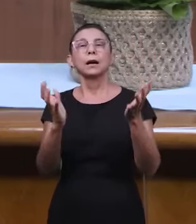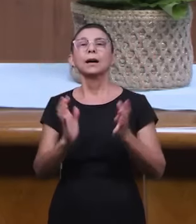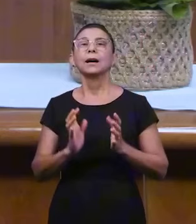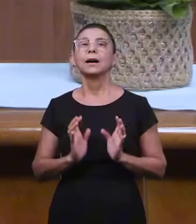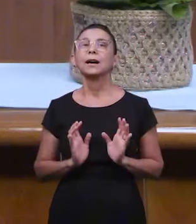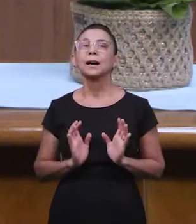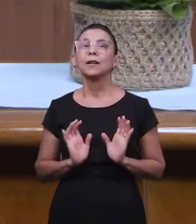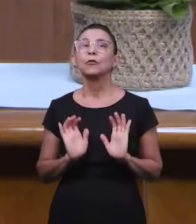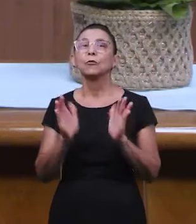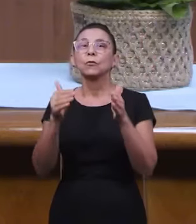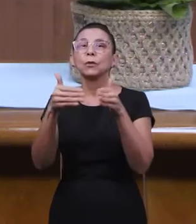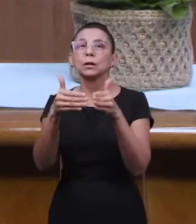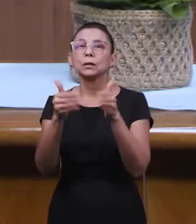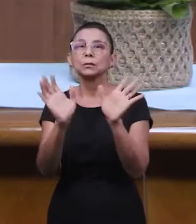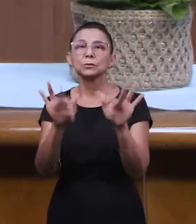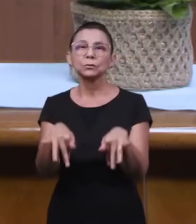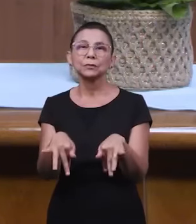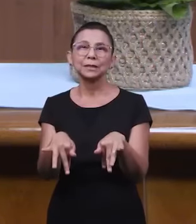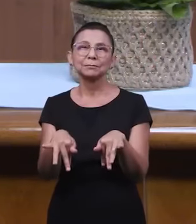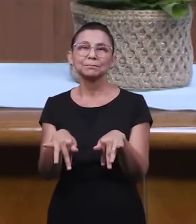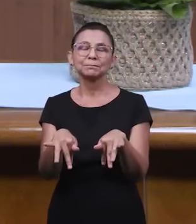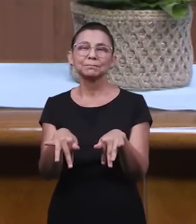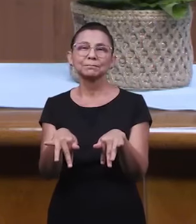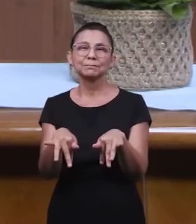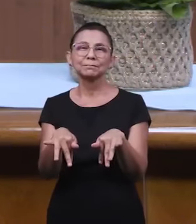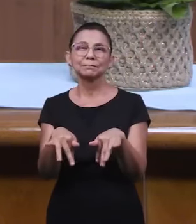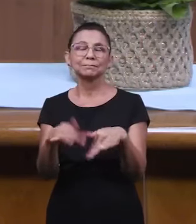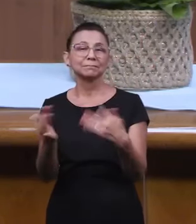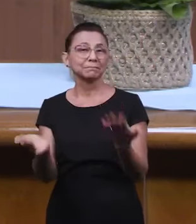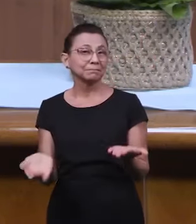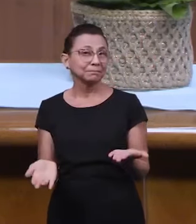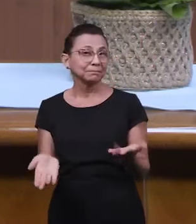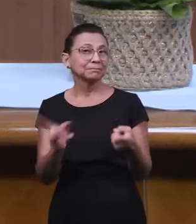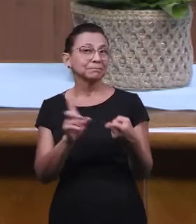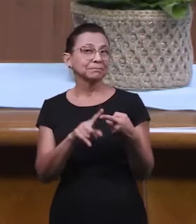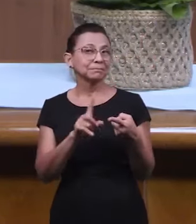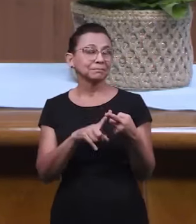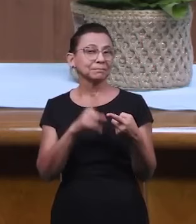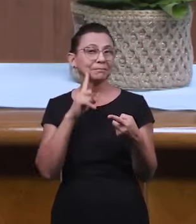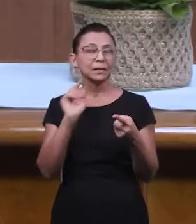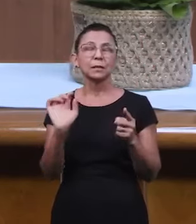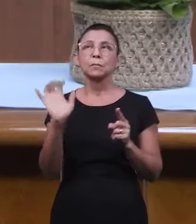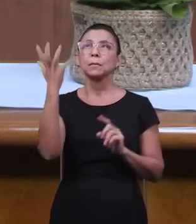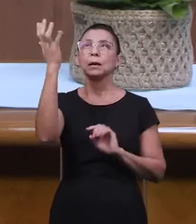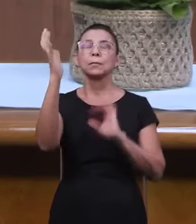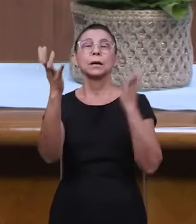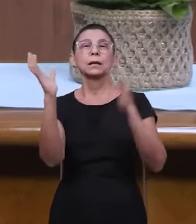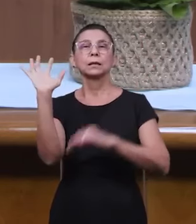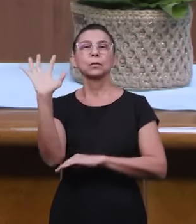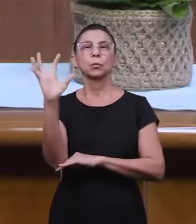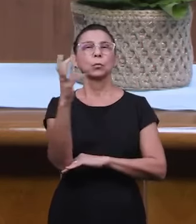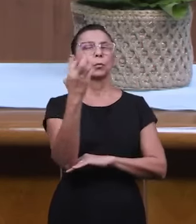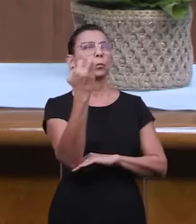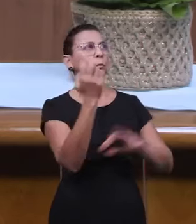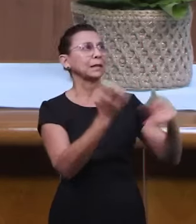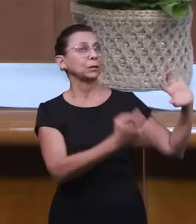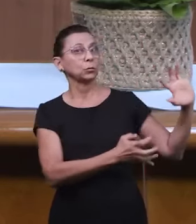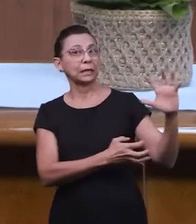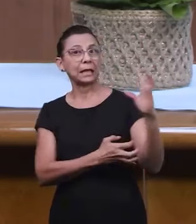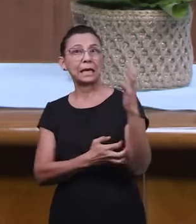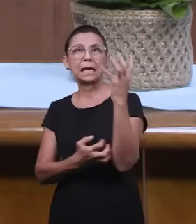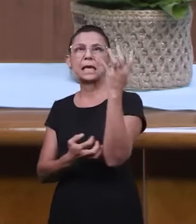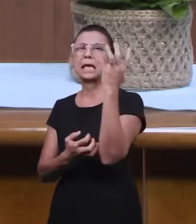indicativos dos últimos tempos. Em primeiro lugar, nós lemos a respeito de sinais na natureza, sinais